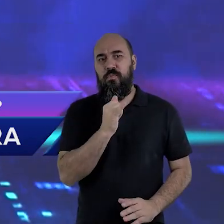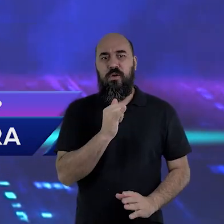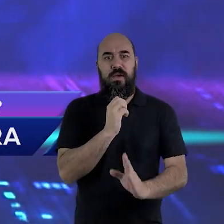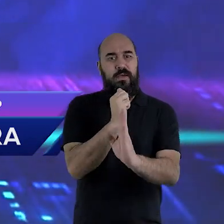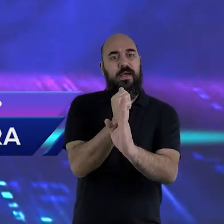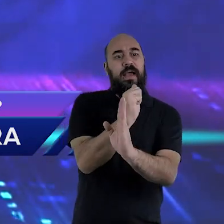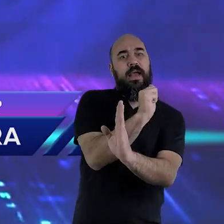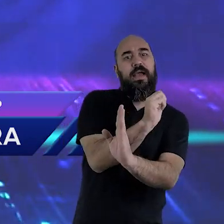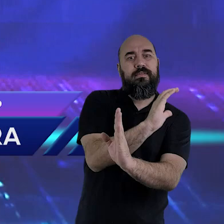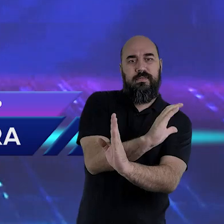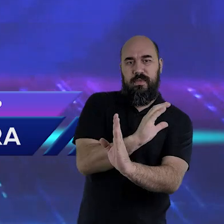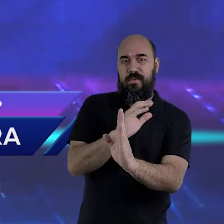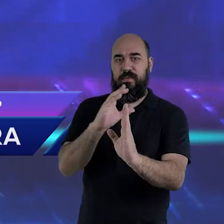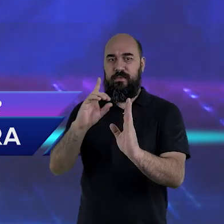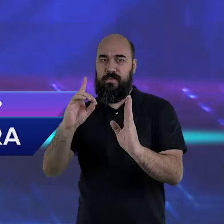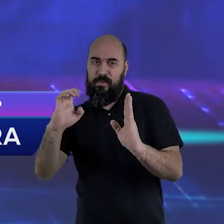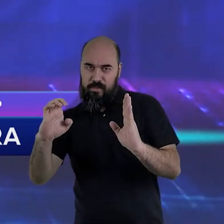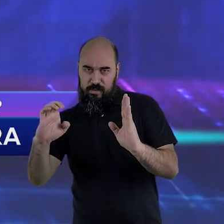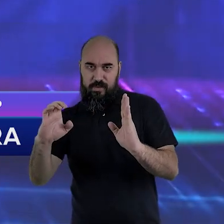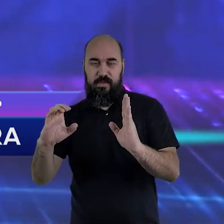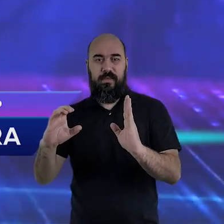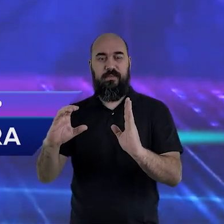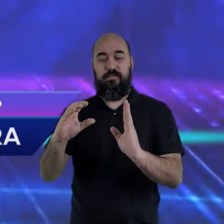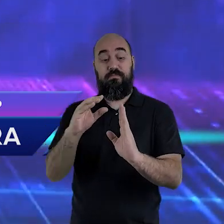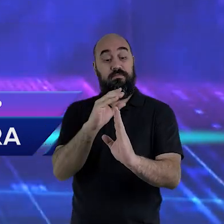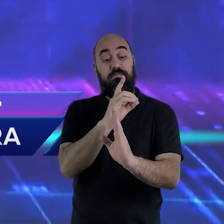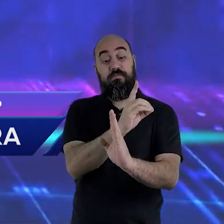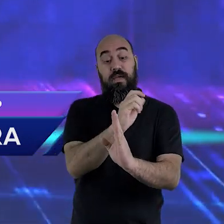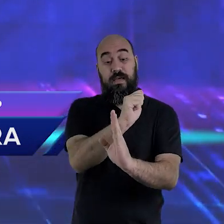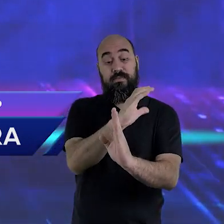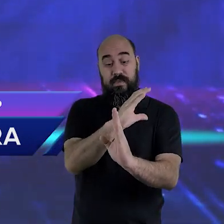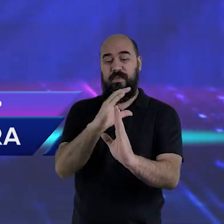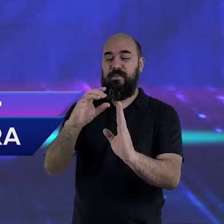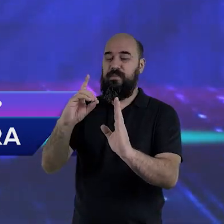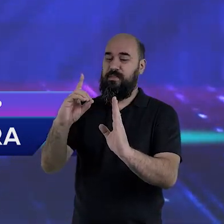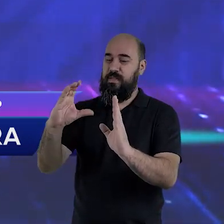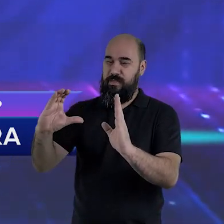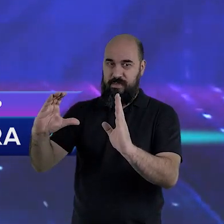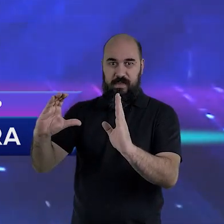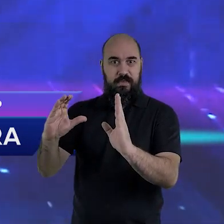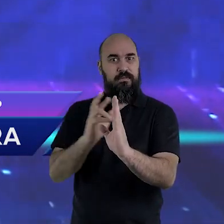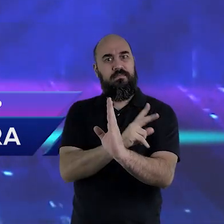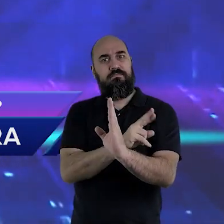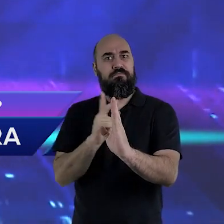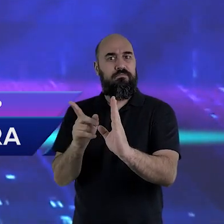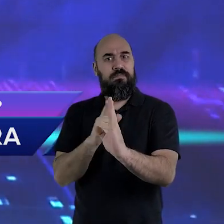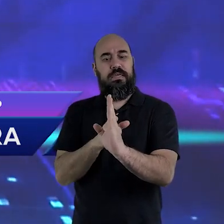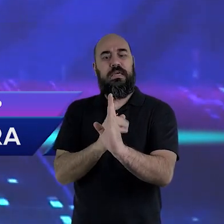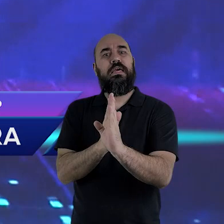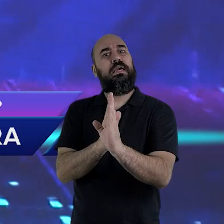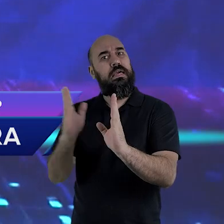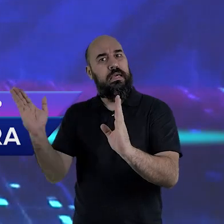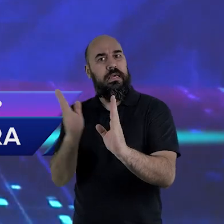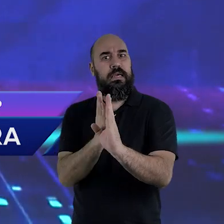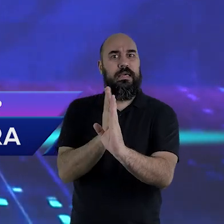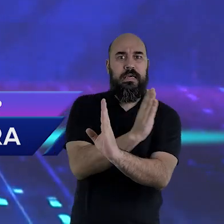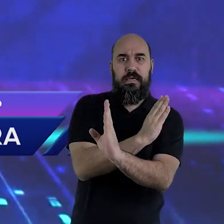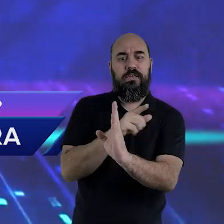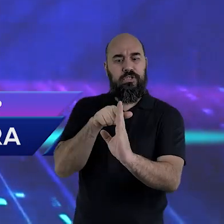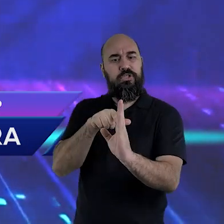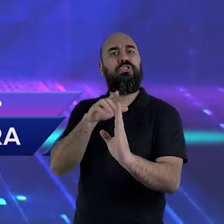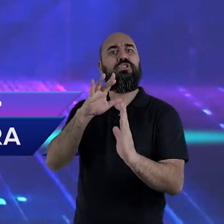de Jesus e depois de Jesus. O que ele falou, o que ele ensinou, mas quais são as evidências na Bíblia de